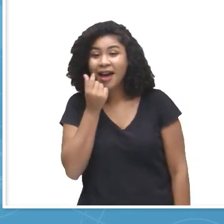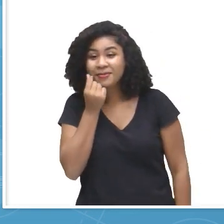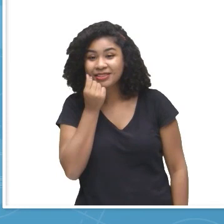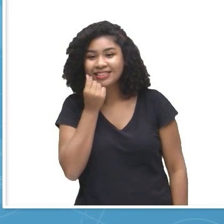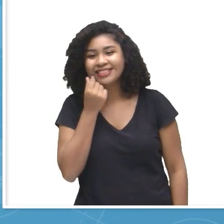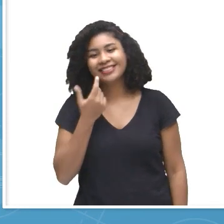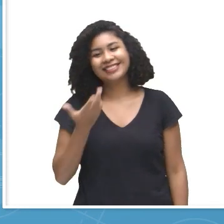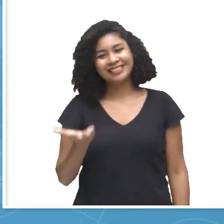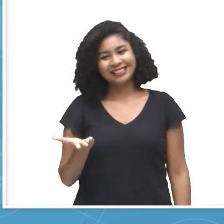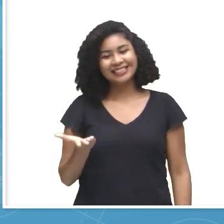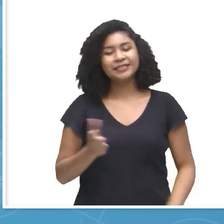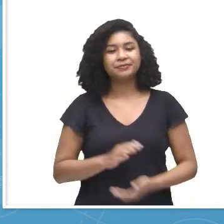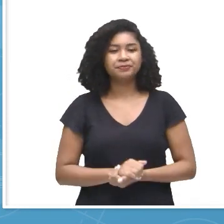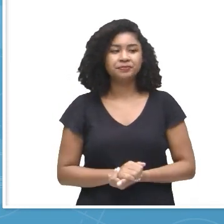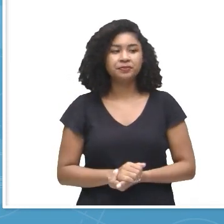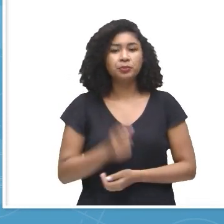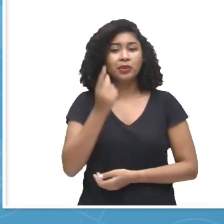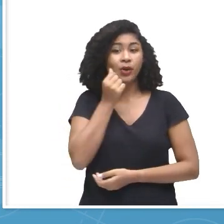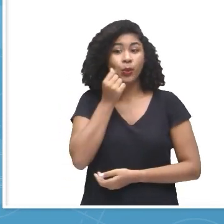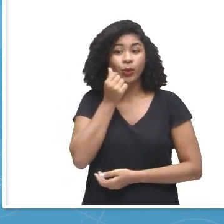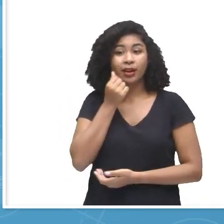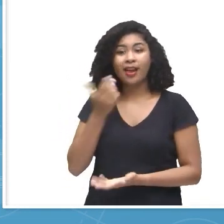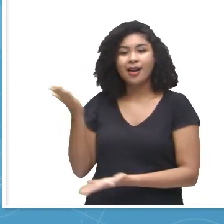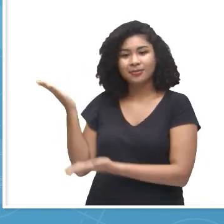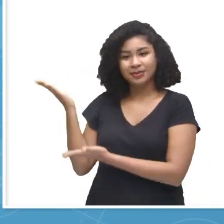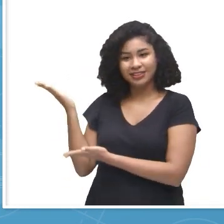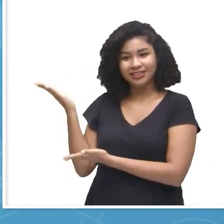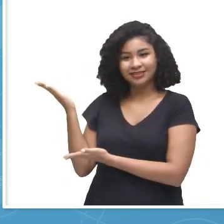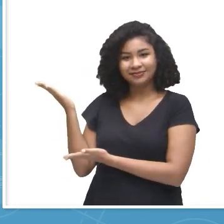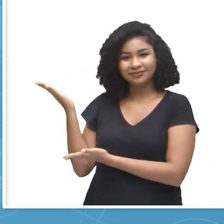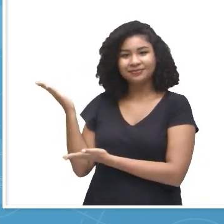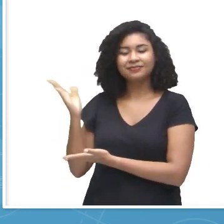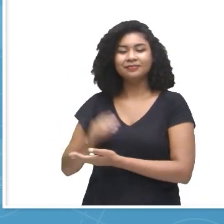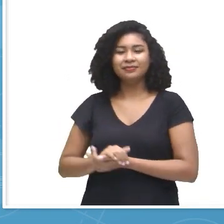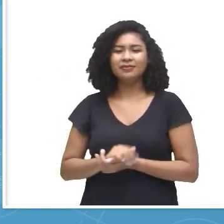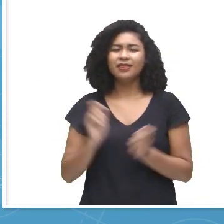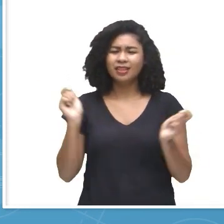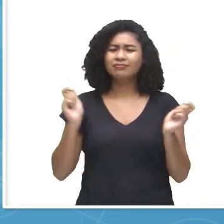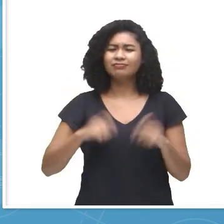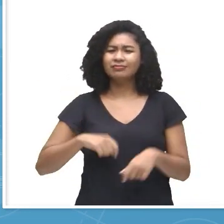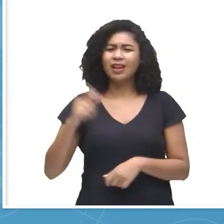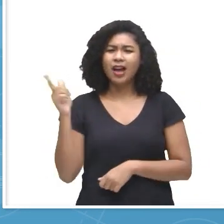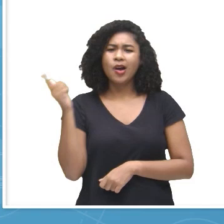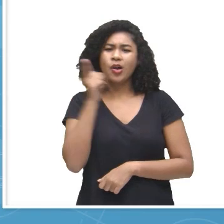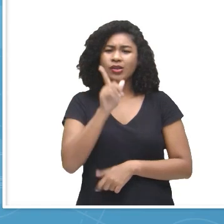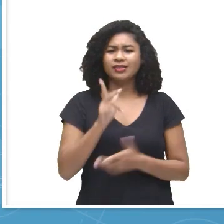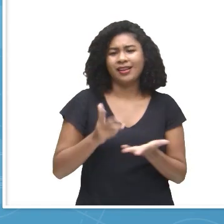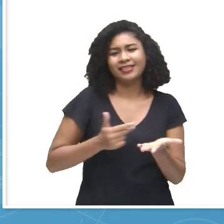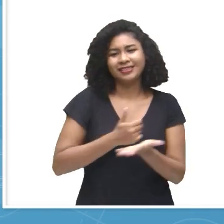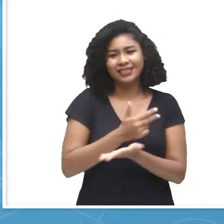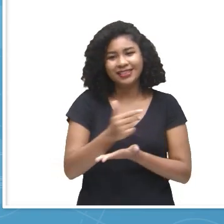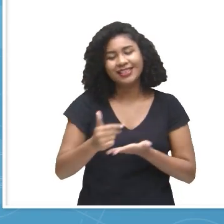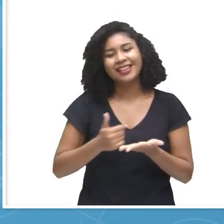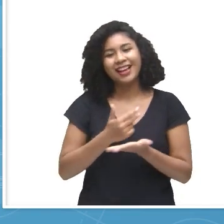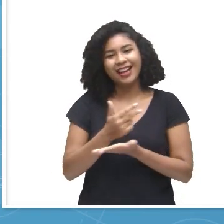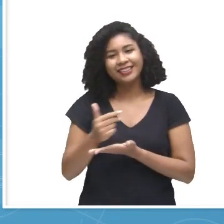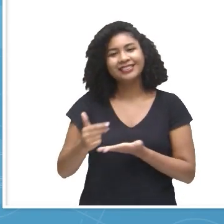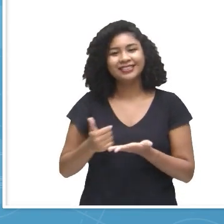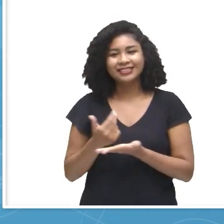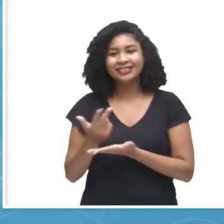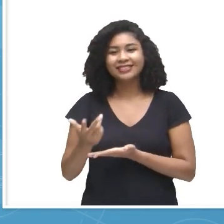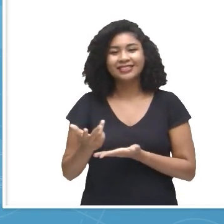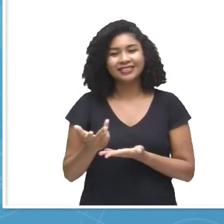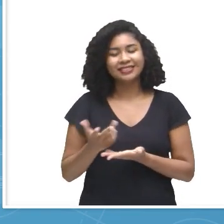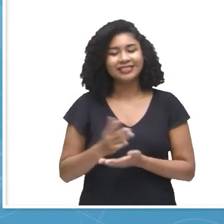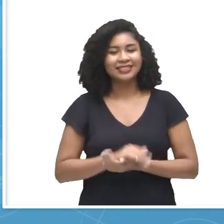é o próximo recurso que a gente vai ver, que é o nosso lápis de grafite, e a gente consegue fazer os desenhos utilizando o lápis, que eu acho que é o mais